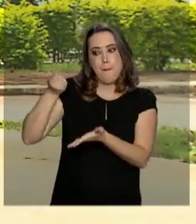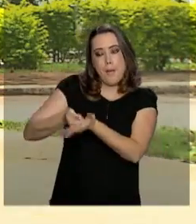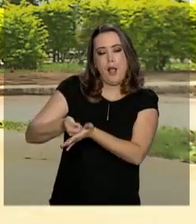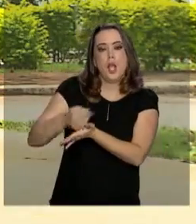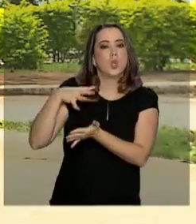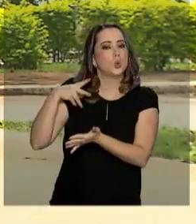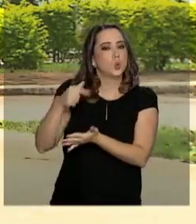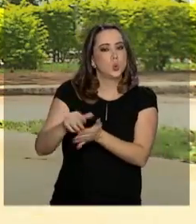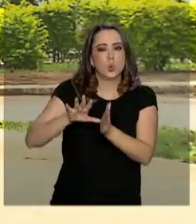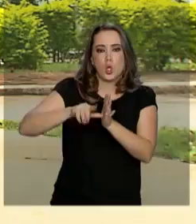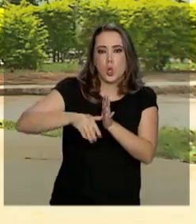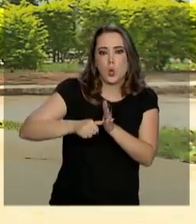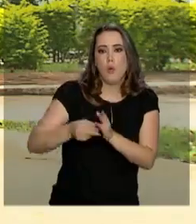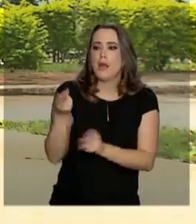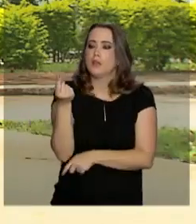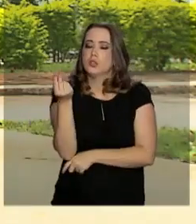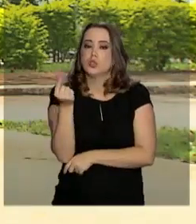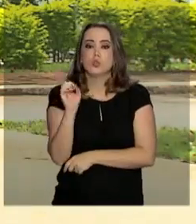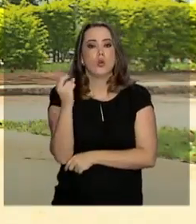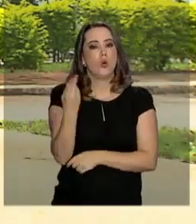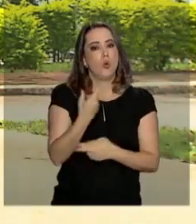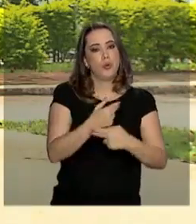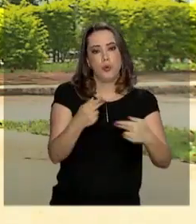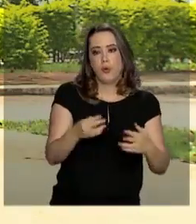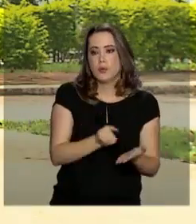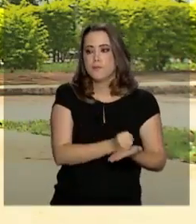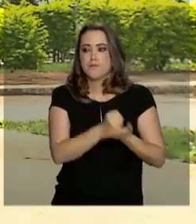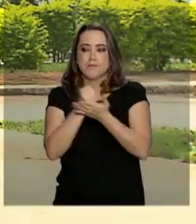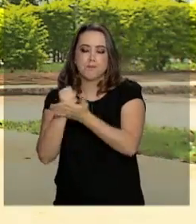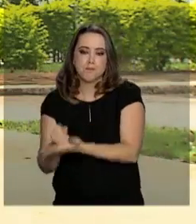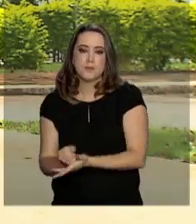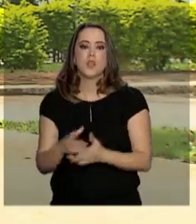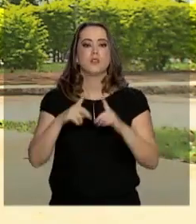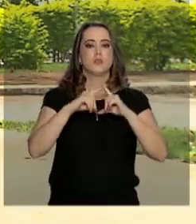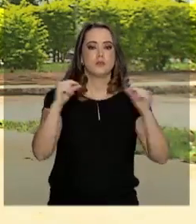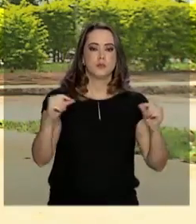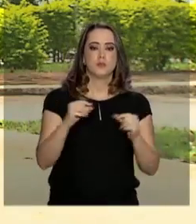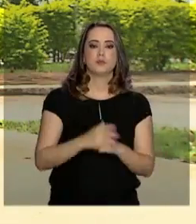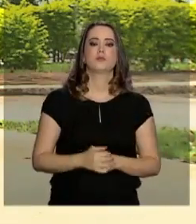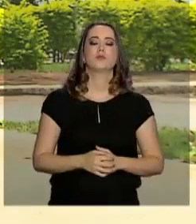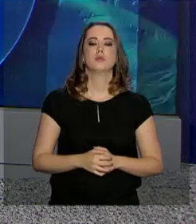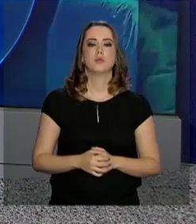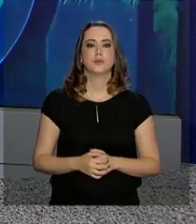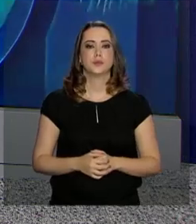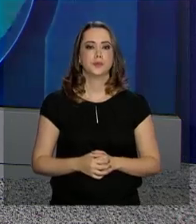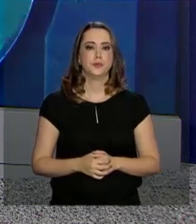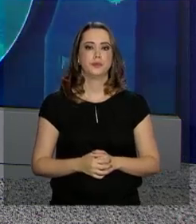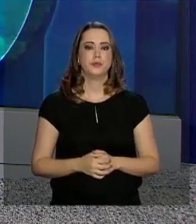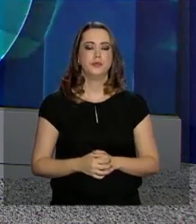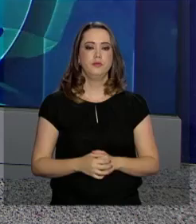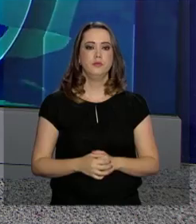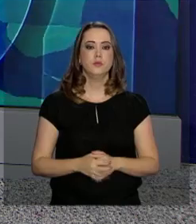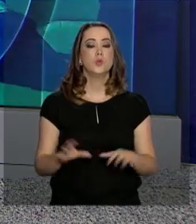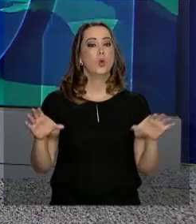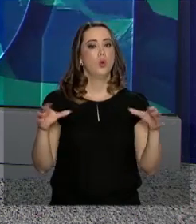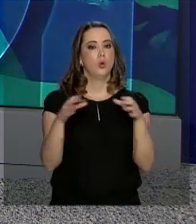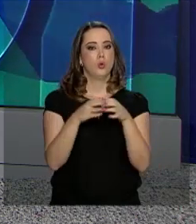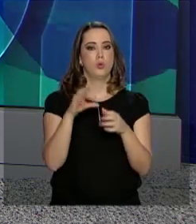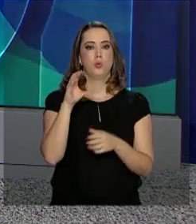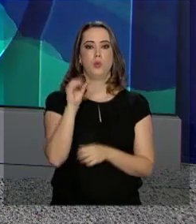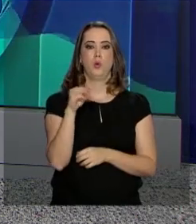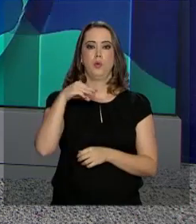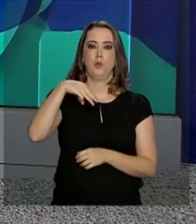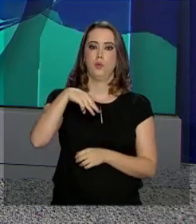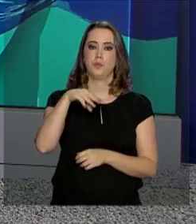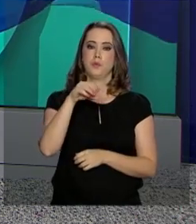estoques iniciais em dinheiro ou em produtos. De Brasília, Cleide Lopes. A Organização Mundial